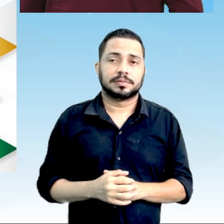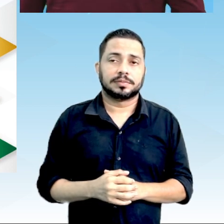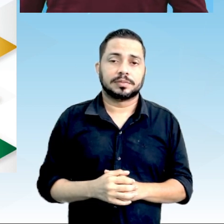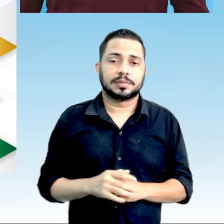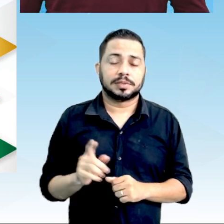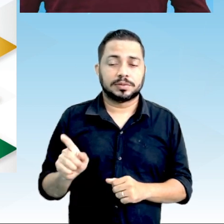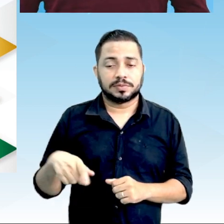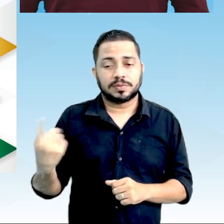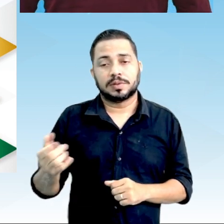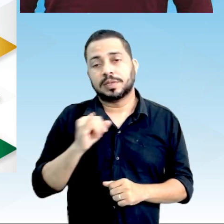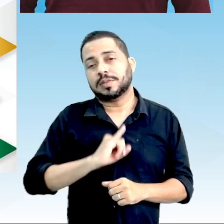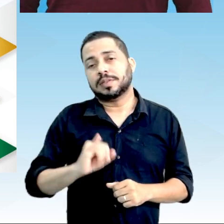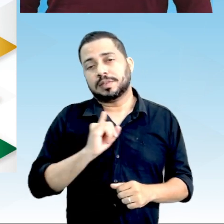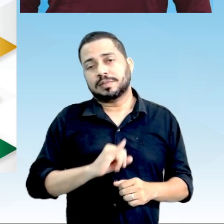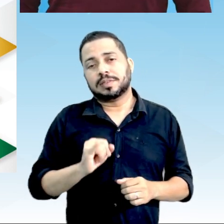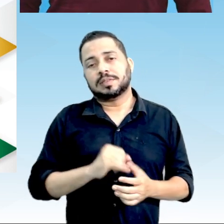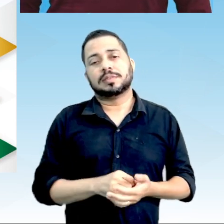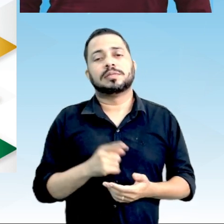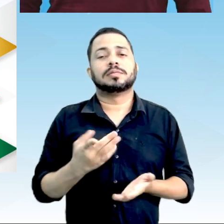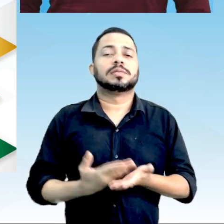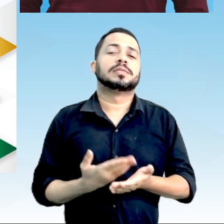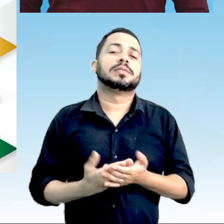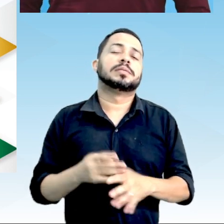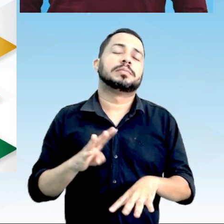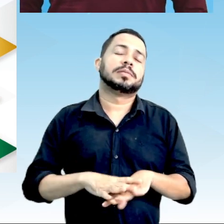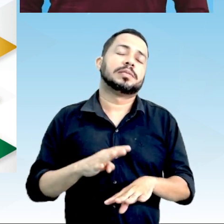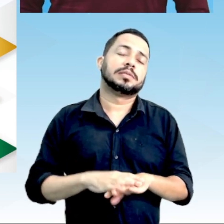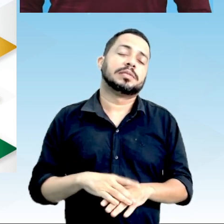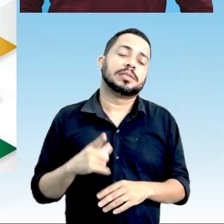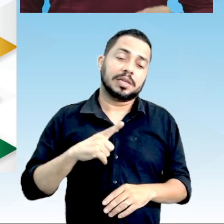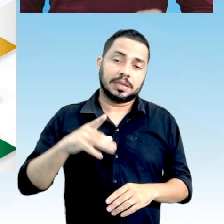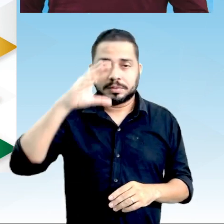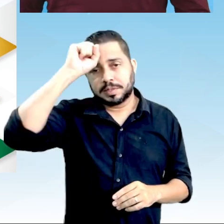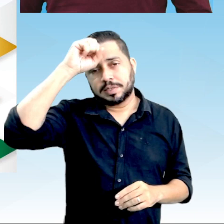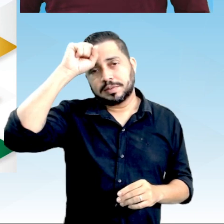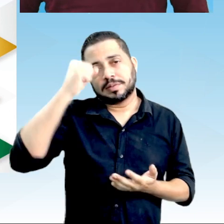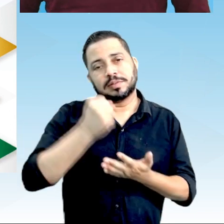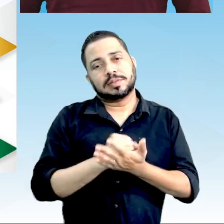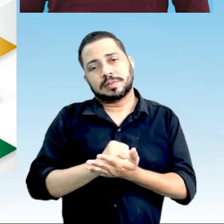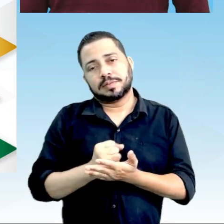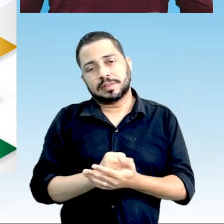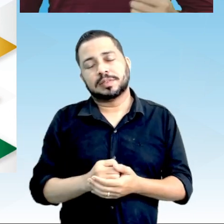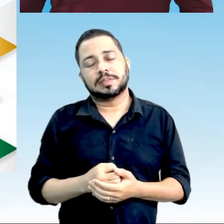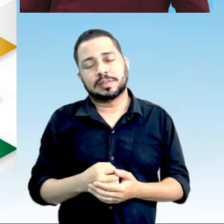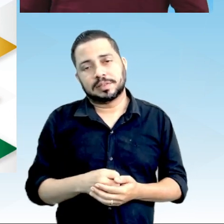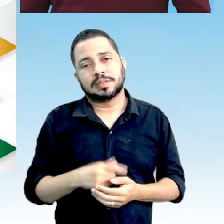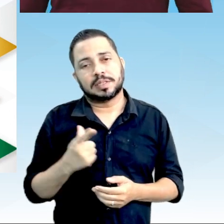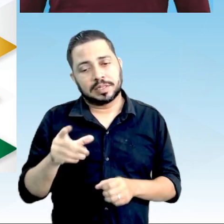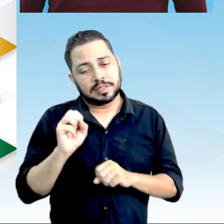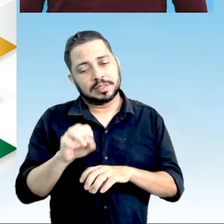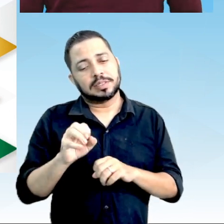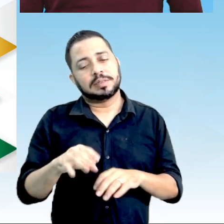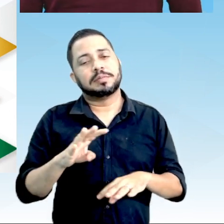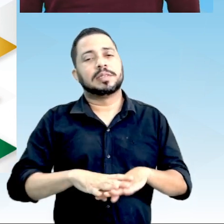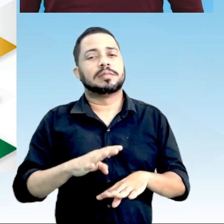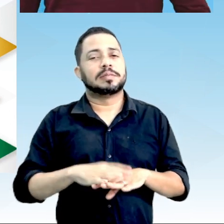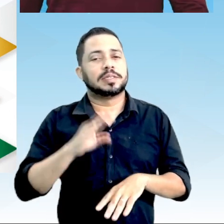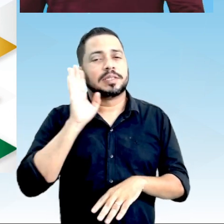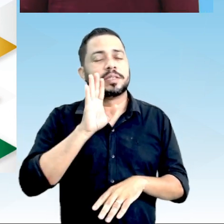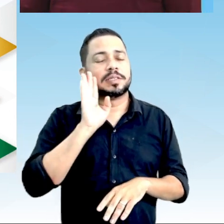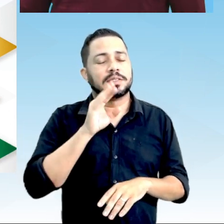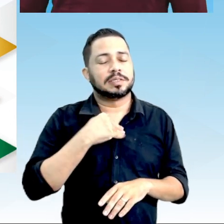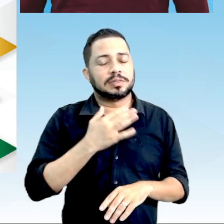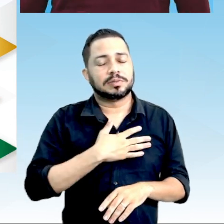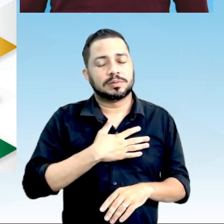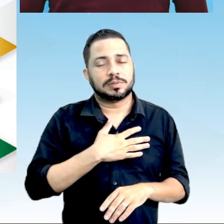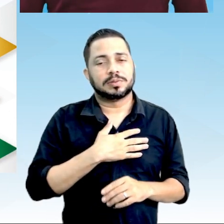fora o intervalo, né, da tua aula de matemática, você está aprendendo matemática com gamificação, um game que está te ensinando matemática. É legal. Eu